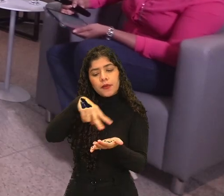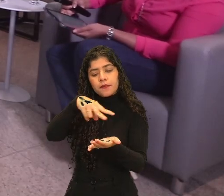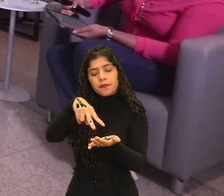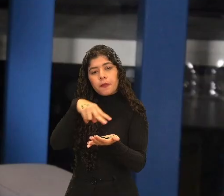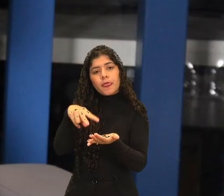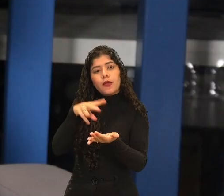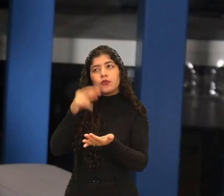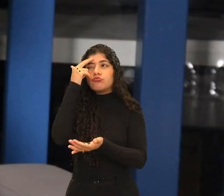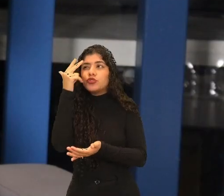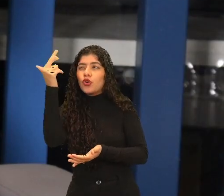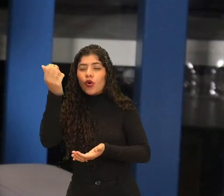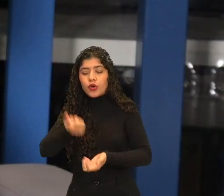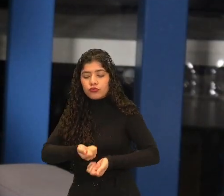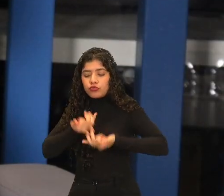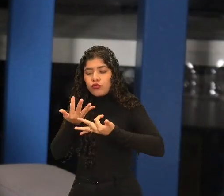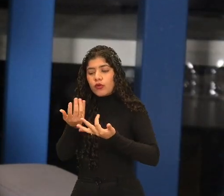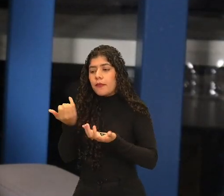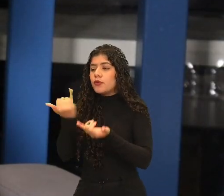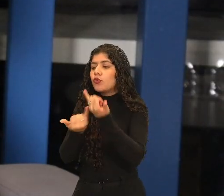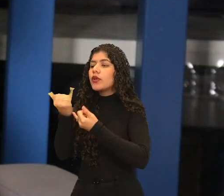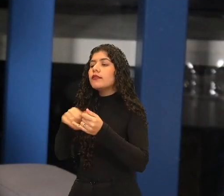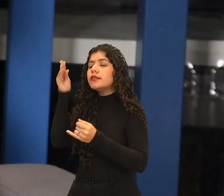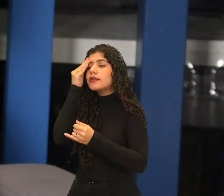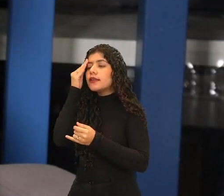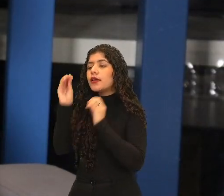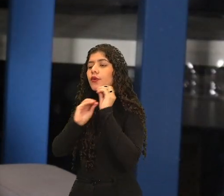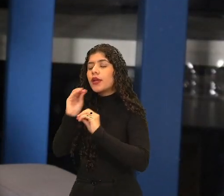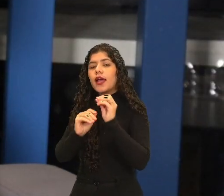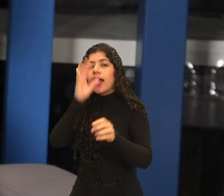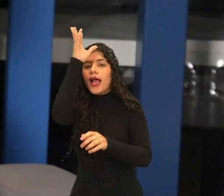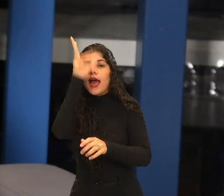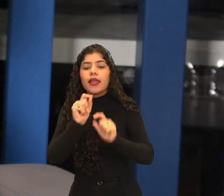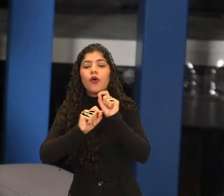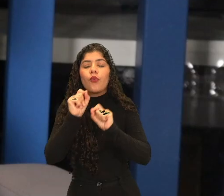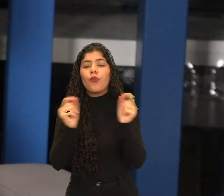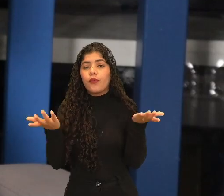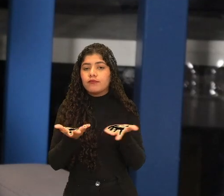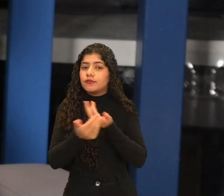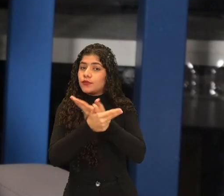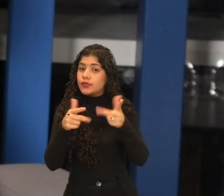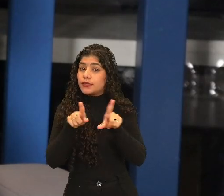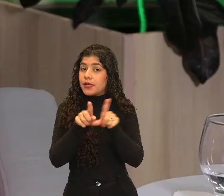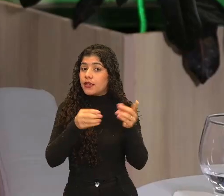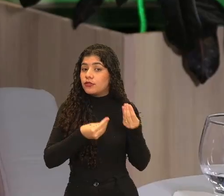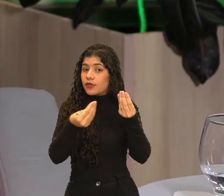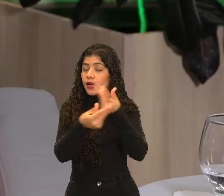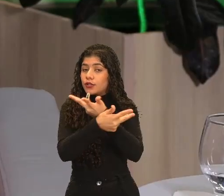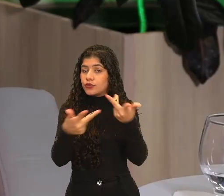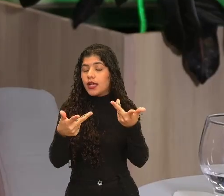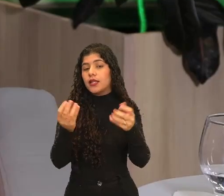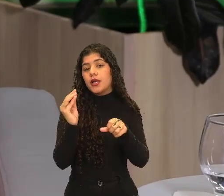vamos provocar ele numa história, pedir para ele dizer o que é que o porquinho faz, o que é que a galinha faz e tal. Então, são formas de você trabalhar